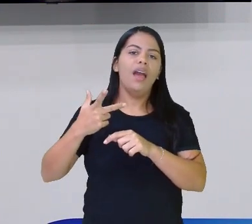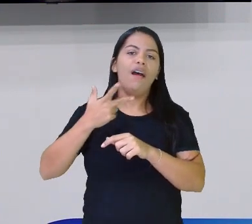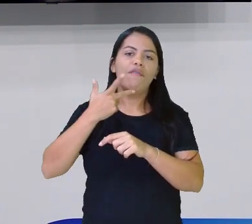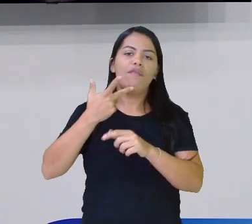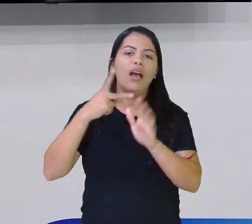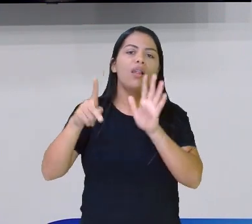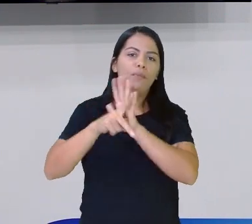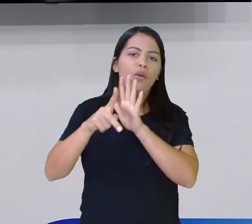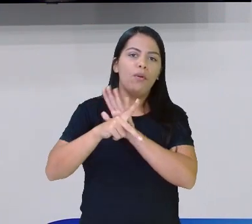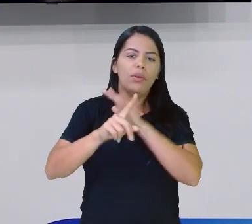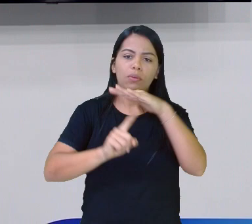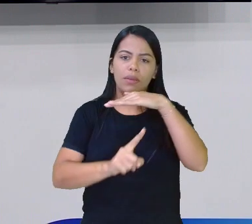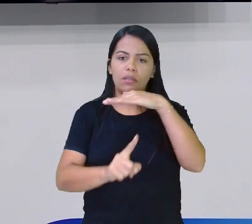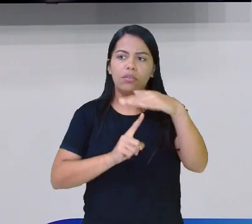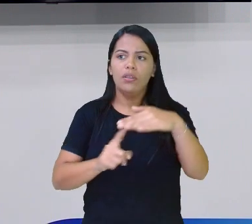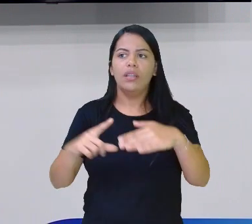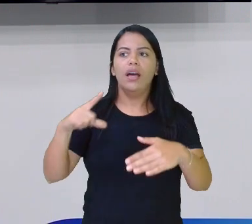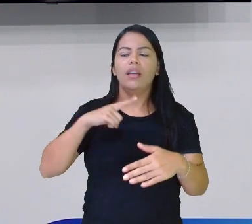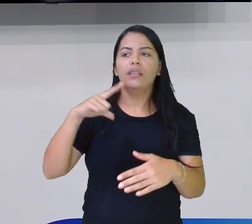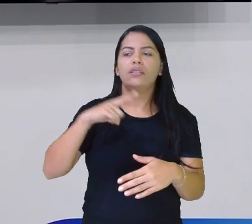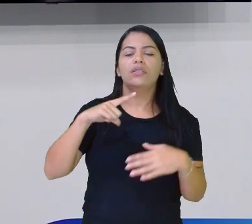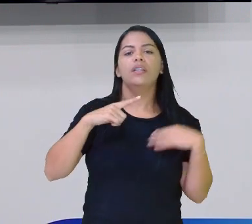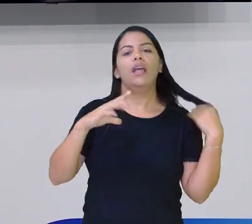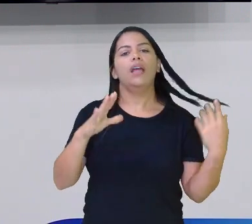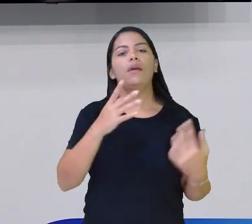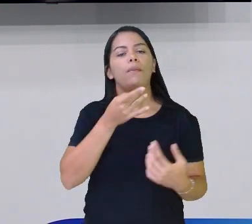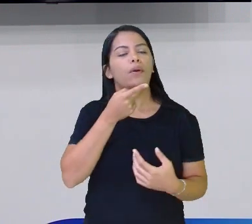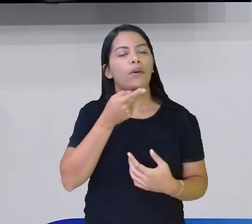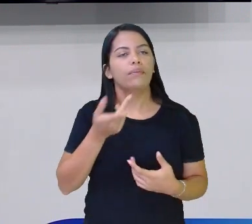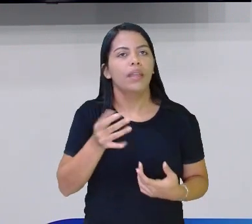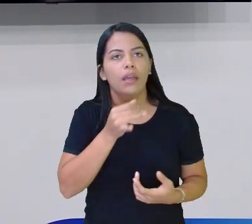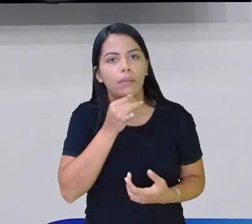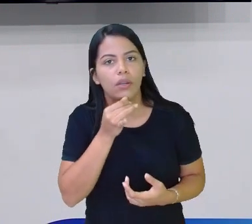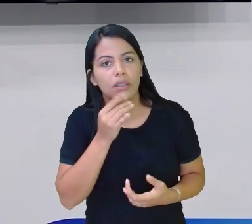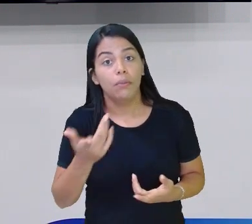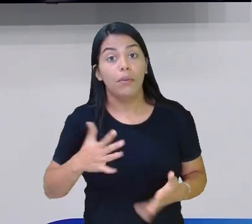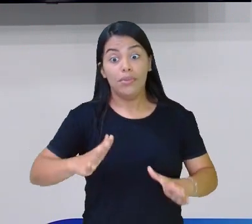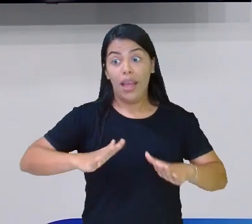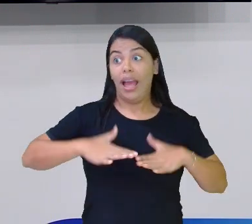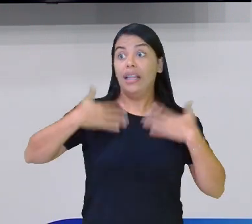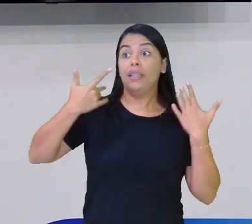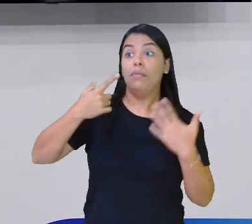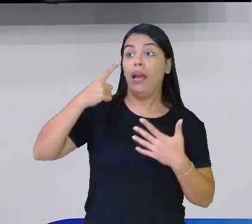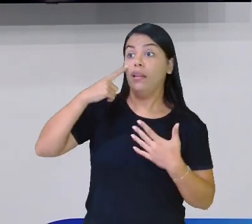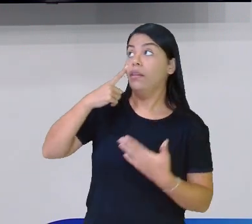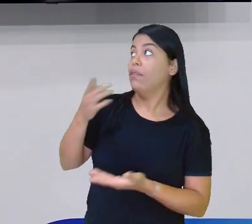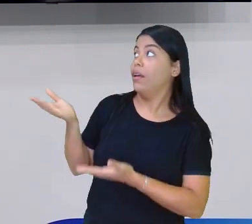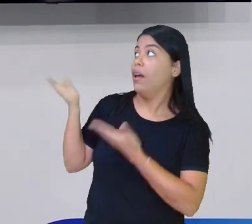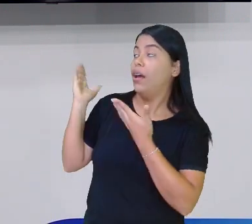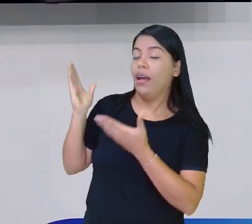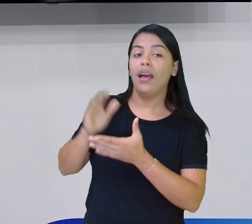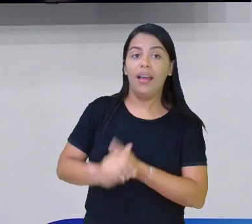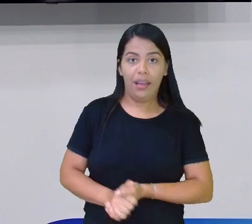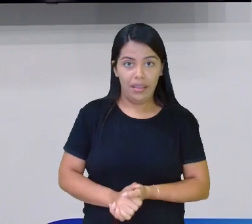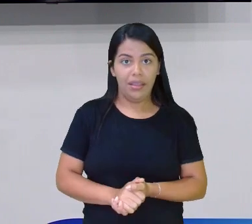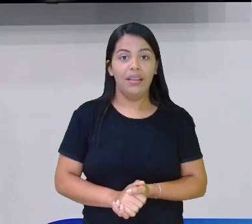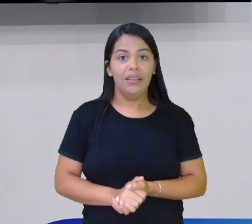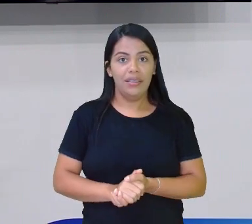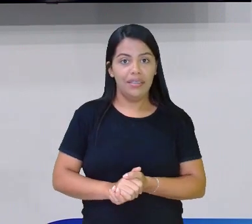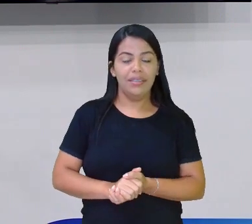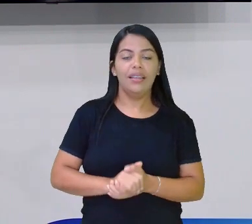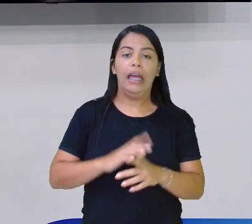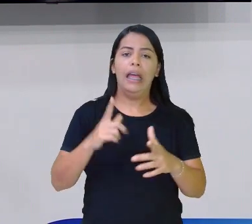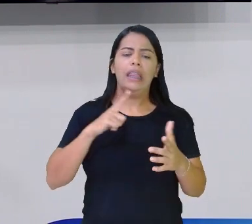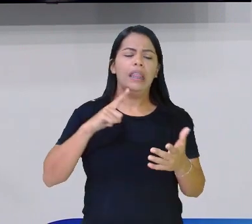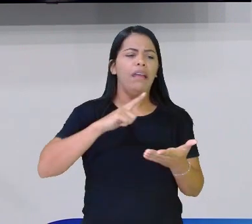né, pontudinho assim. Se é uma coisa mais assim, vamos dizer que já é muito animado, vamos pôr esse aqui em forma de raio. E tem